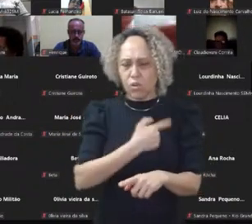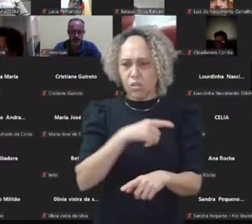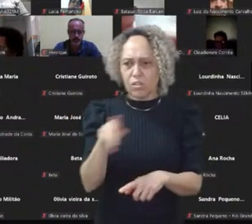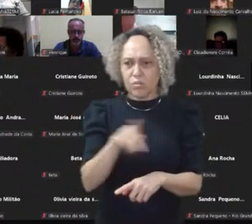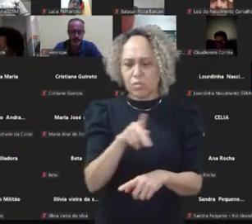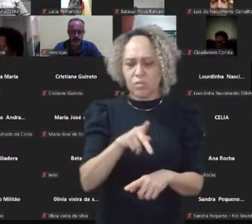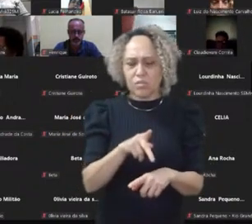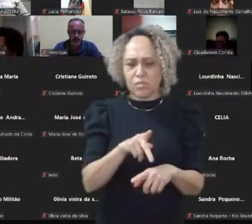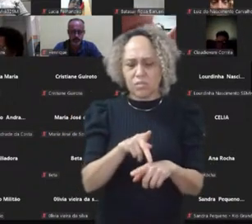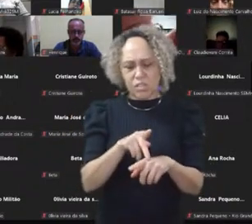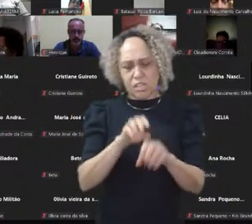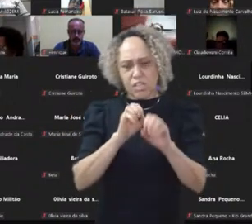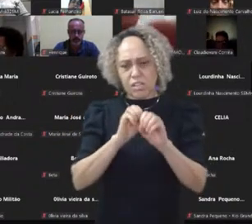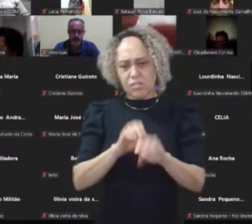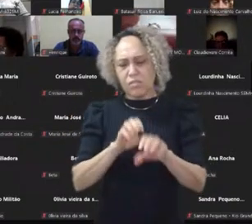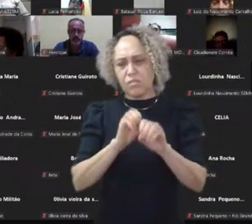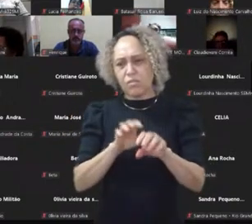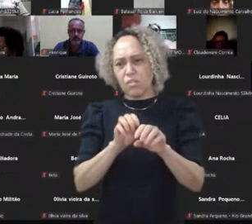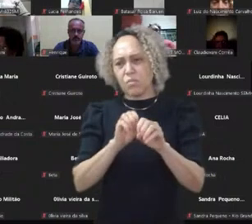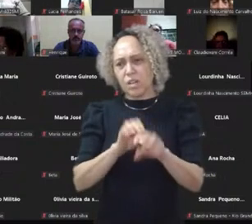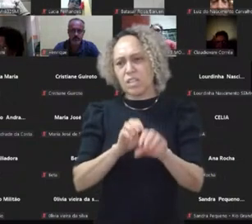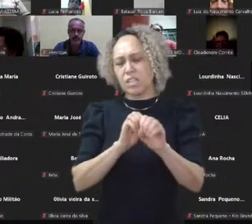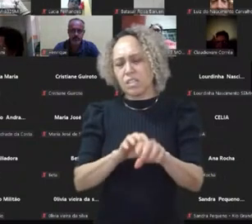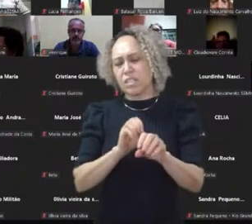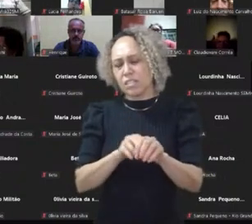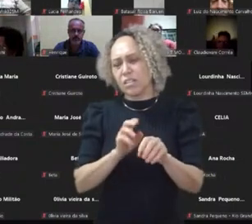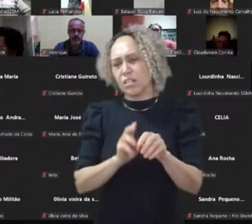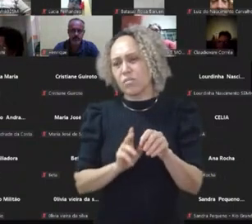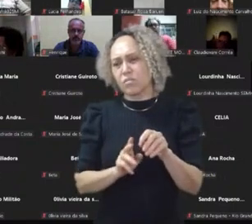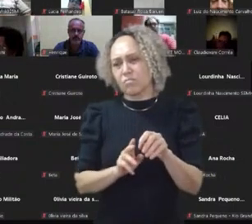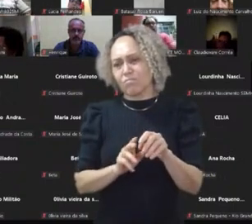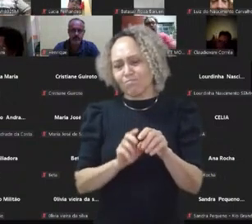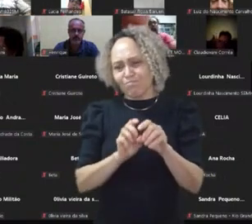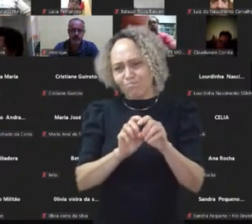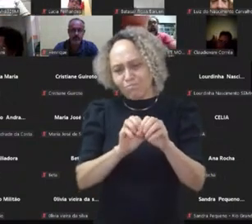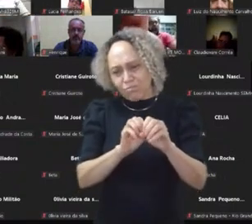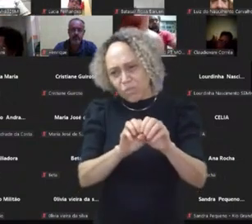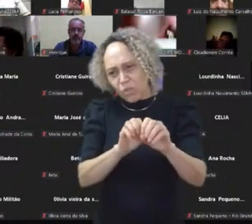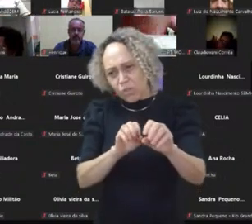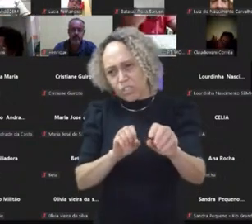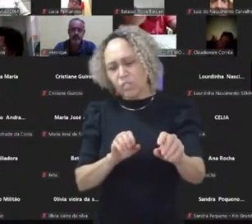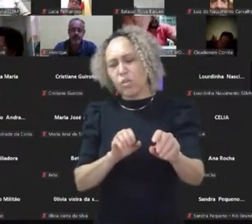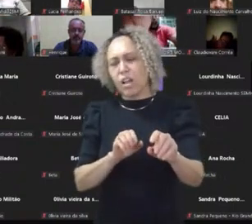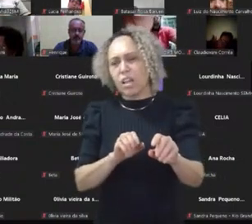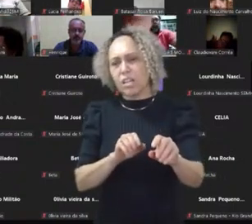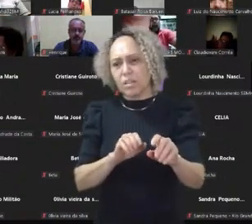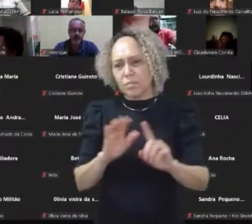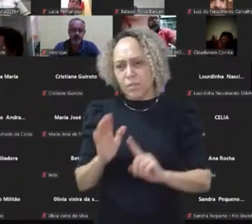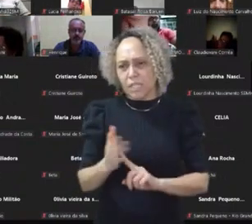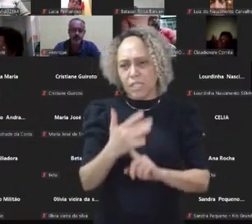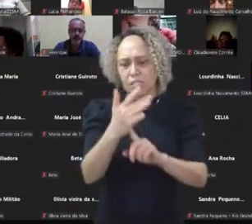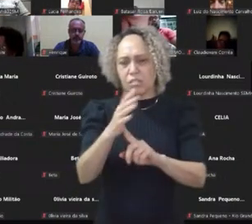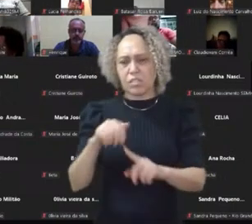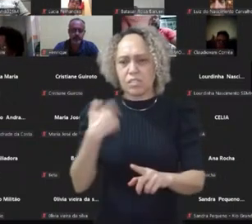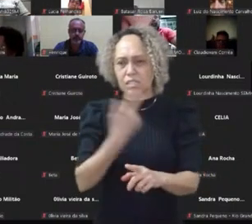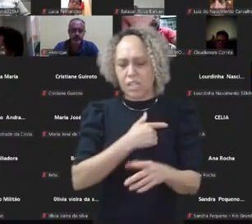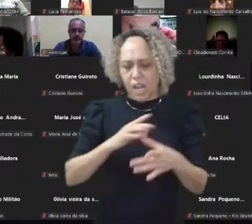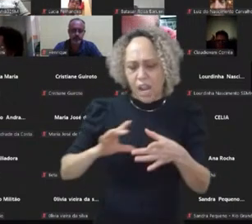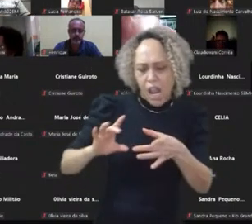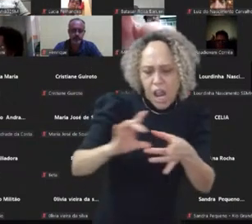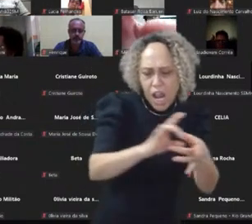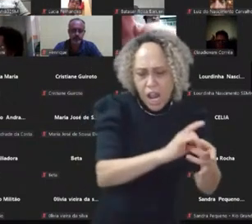continuada Para incorporar as tecnologias eu acho que as tecnologias podem ser aliadas porque a